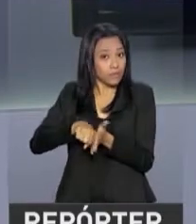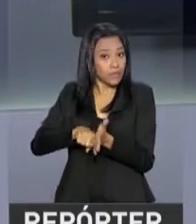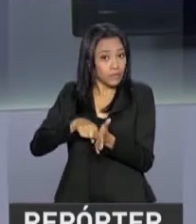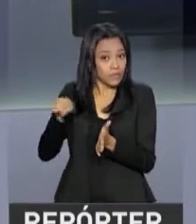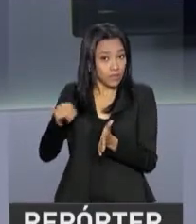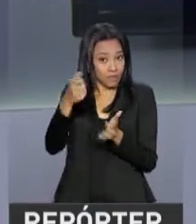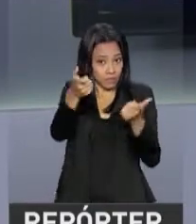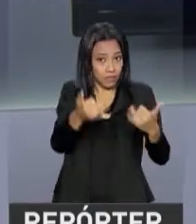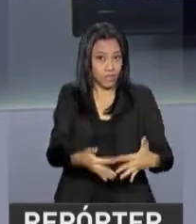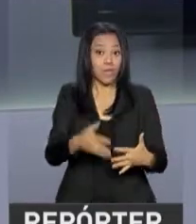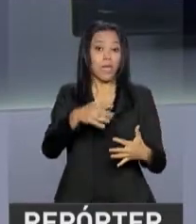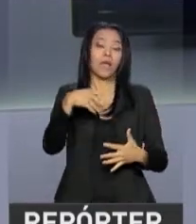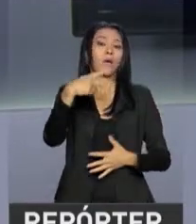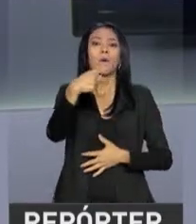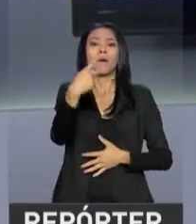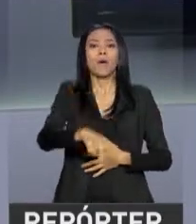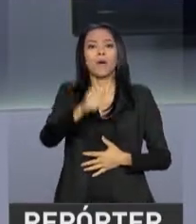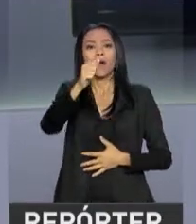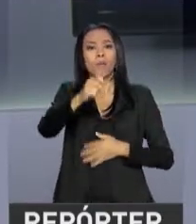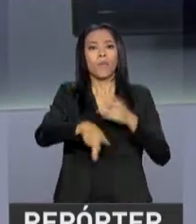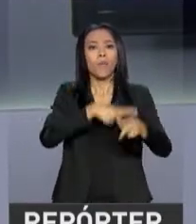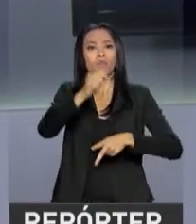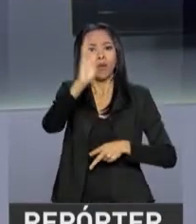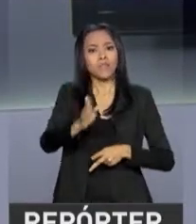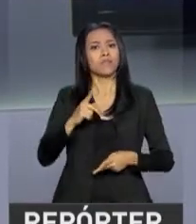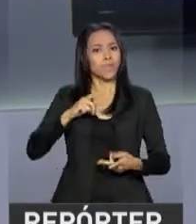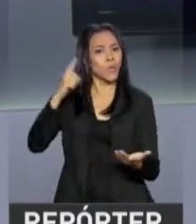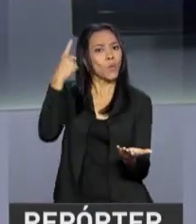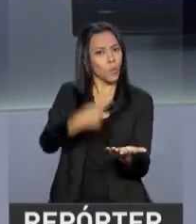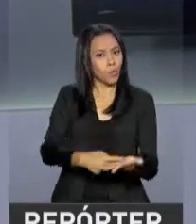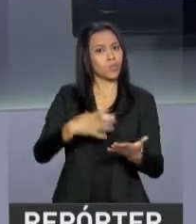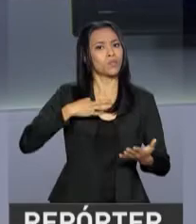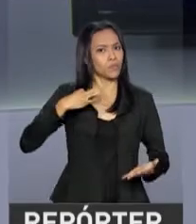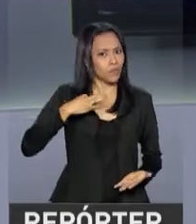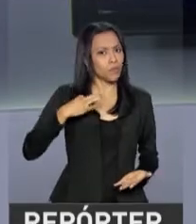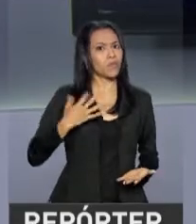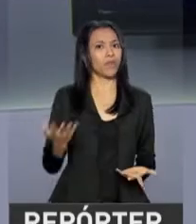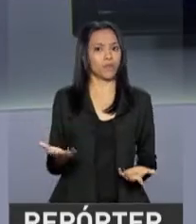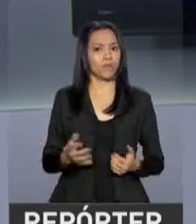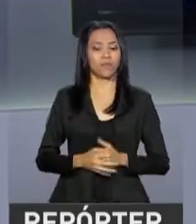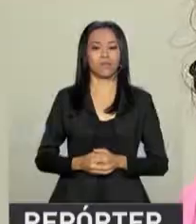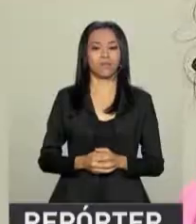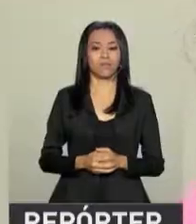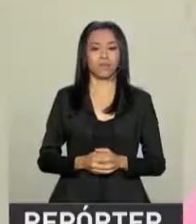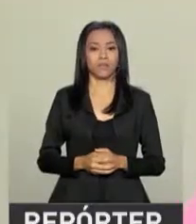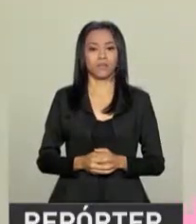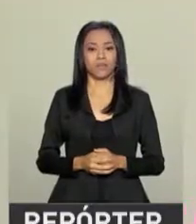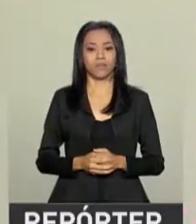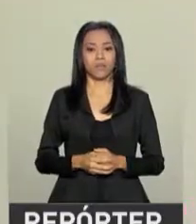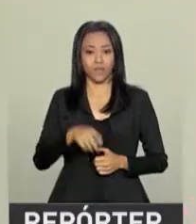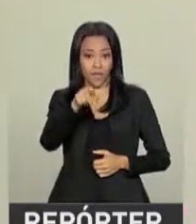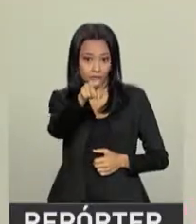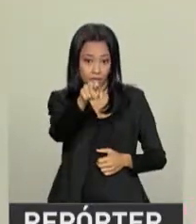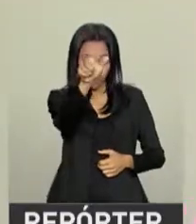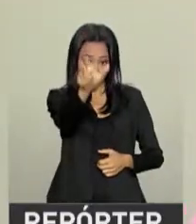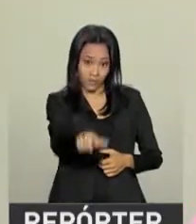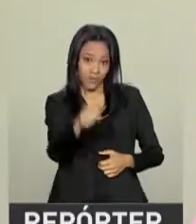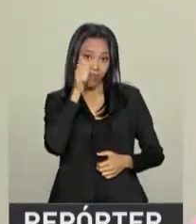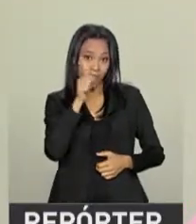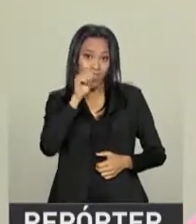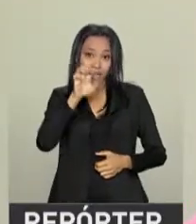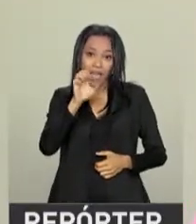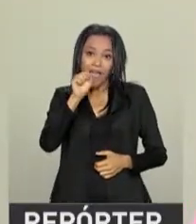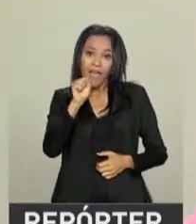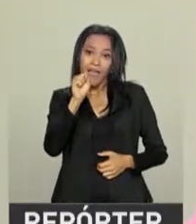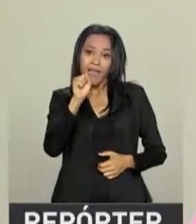brasileiro está mais comprometido com atividades voluntárias esta é externo ela tem